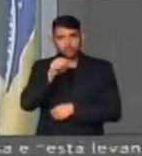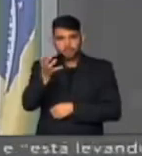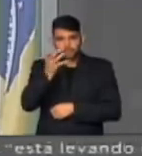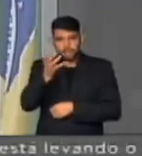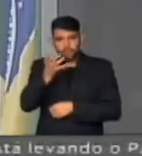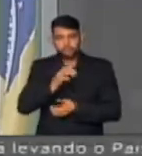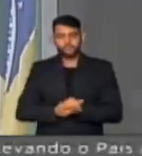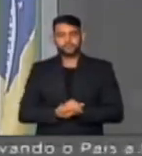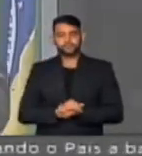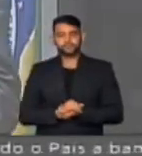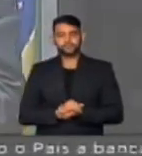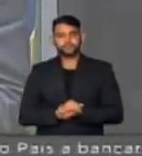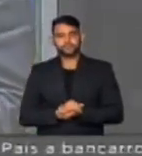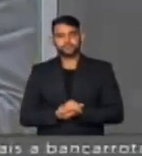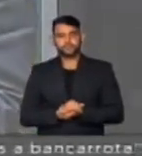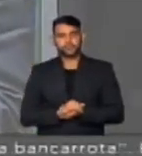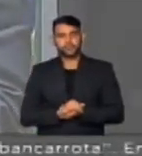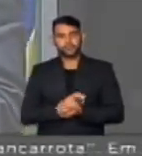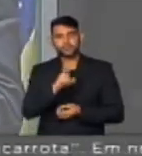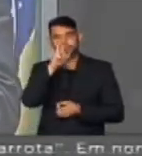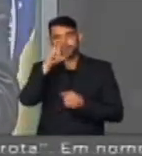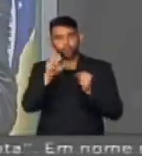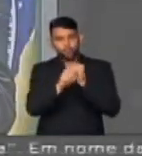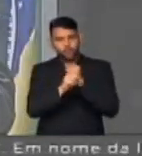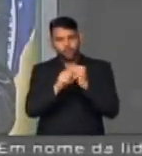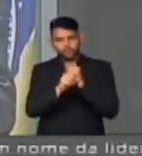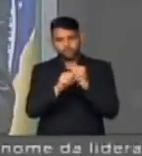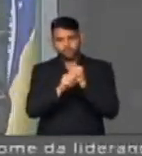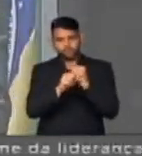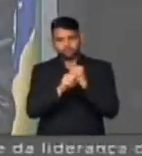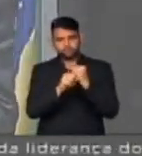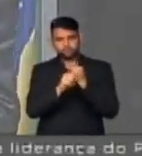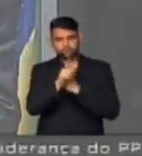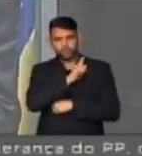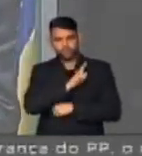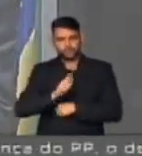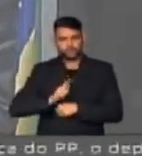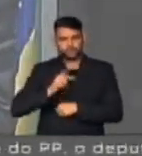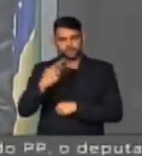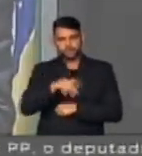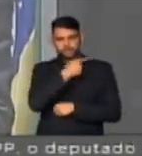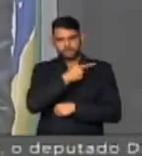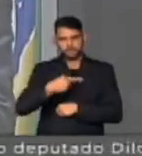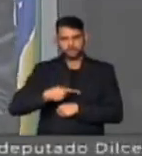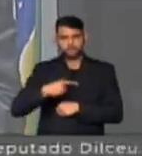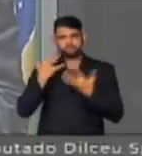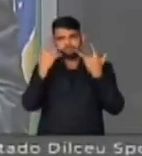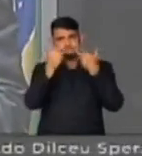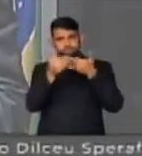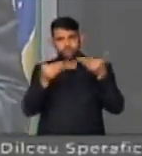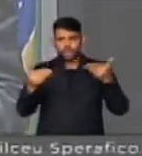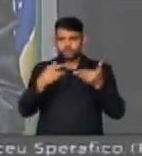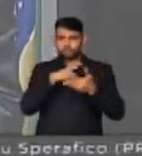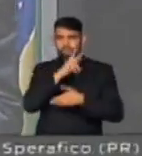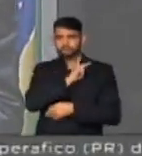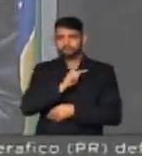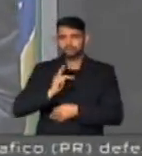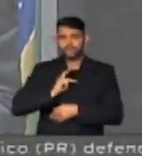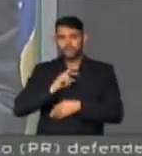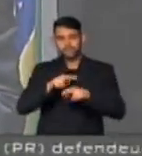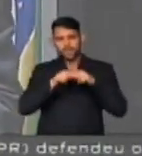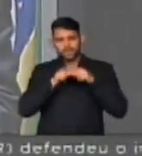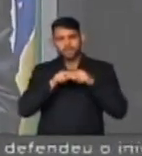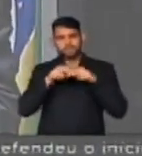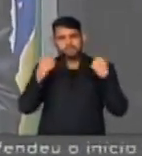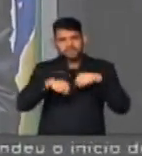Eles queriam. Em 5 anos do governo dessa presidente brilhante, que pelo